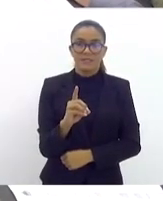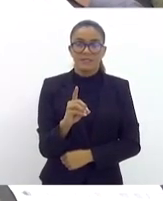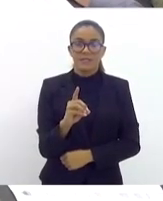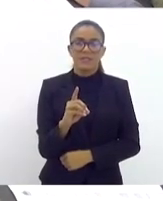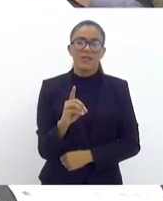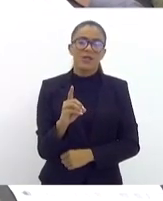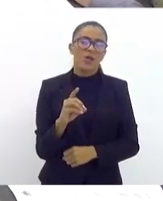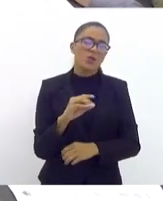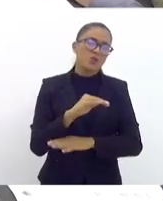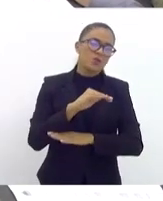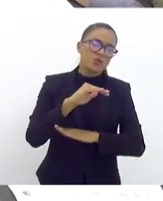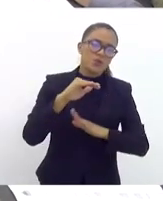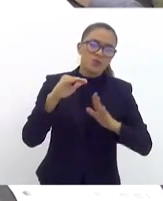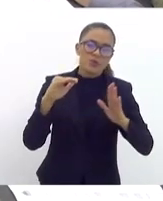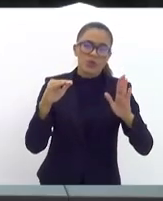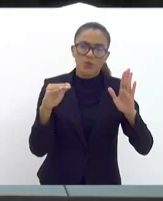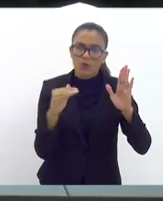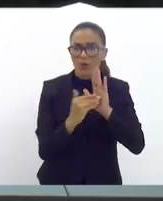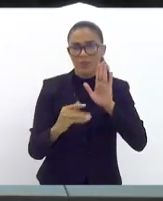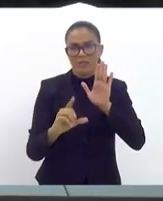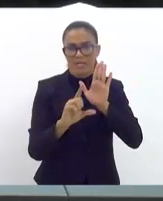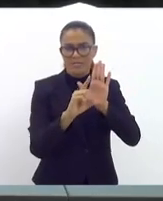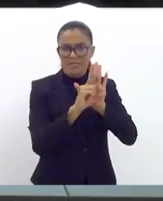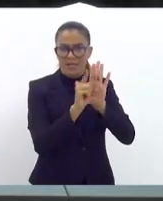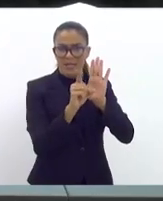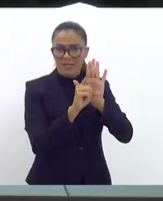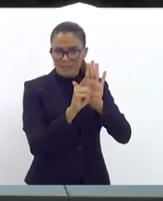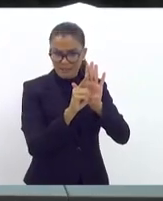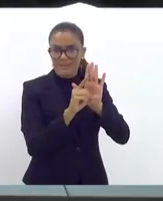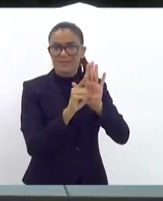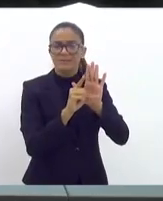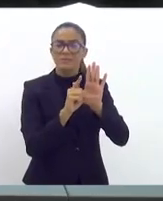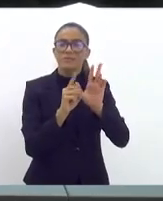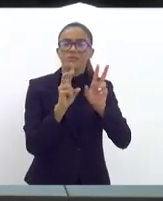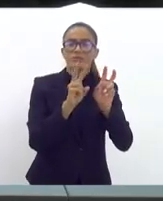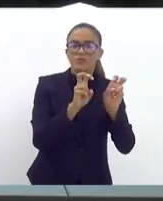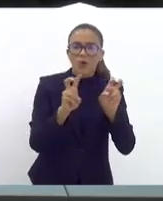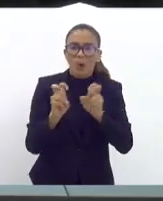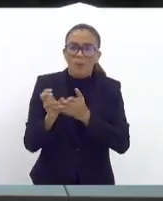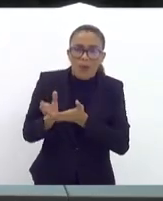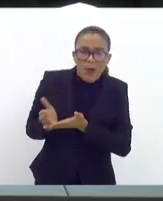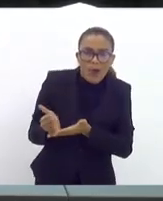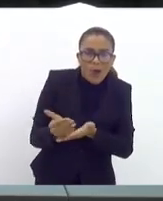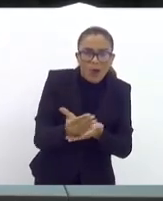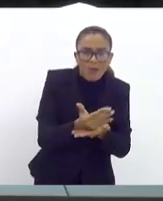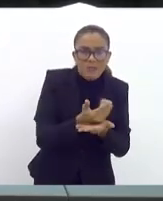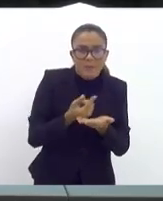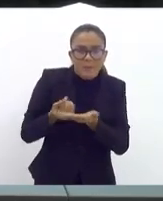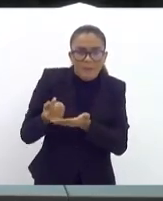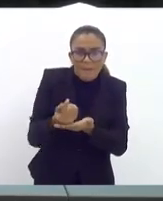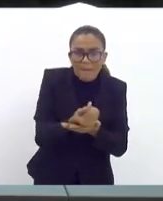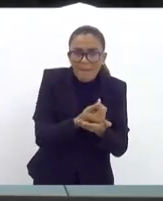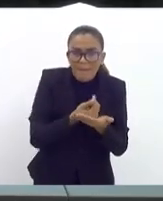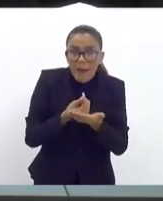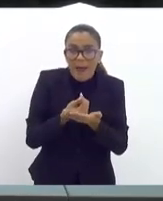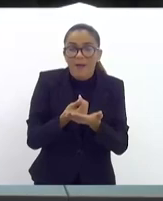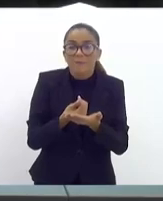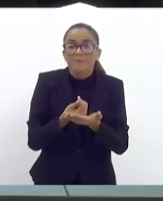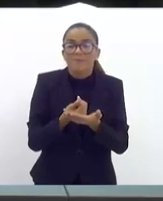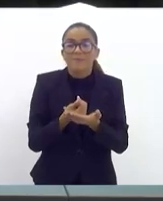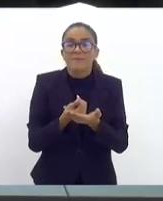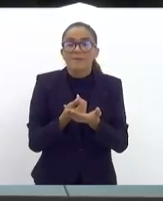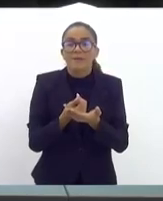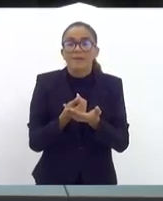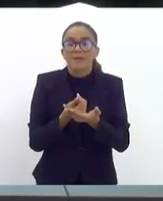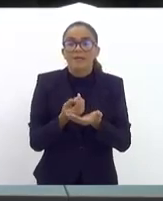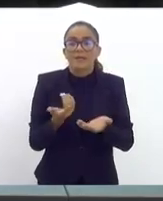todos os projetos todas as leis de orçamento elas são